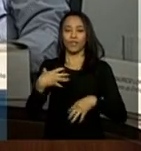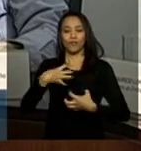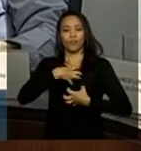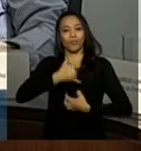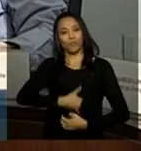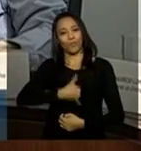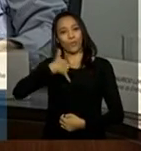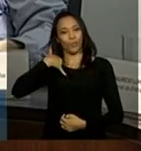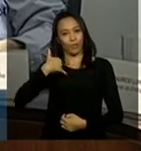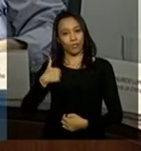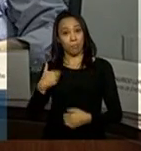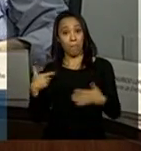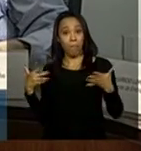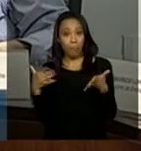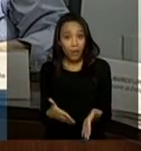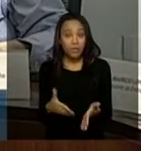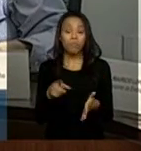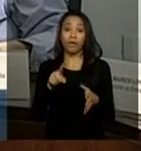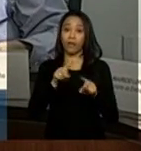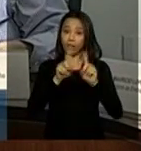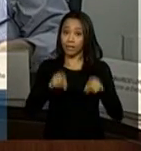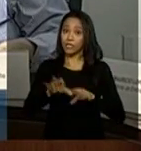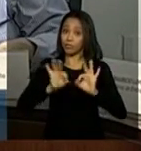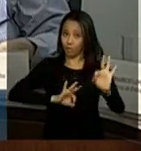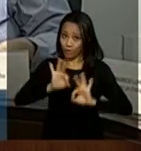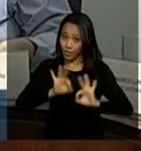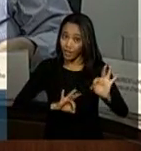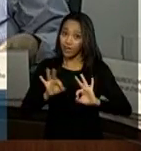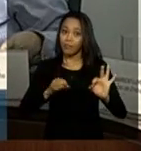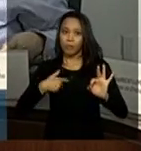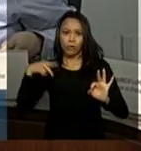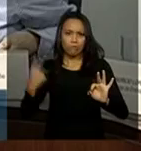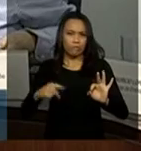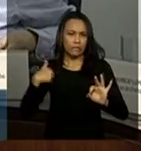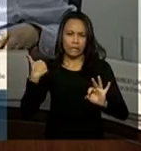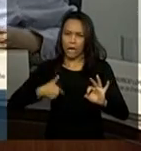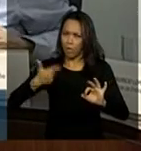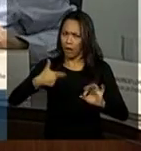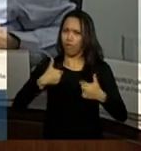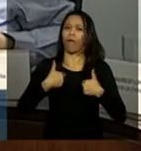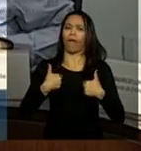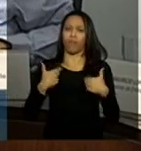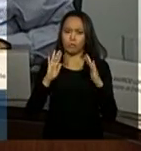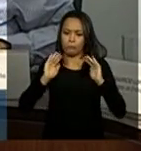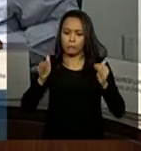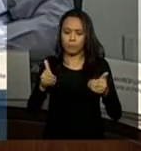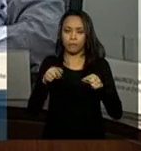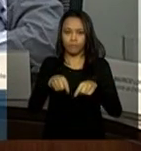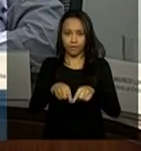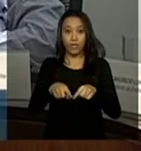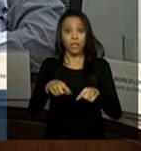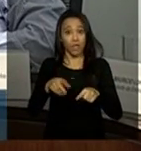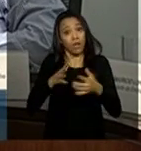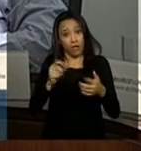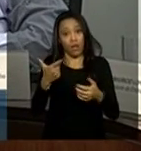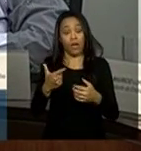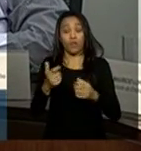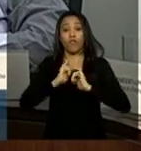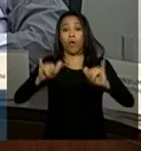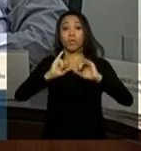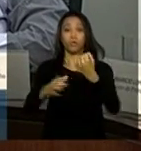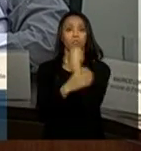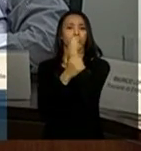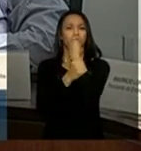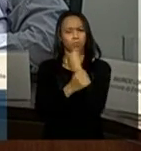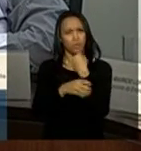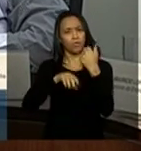É um projeto que eu tenho assim, uma dedicação pessoal a ele, porque eu acredito que com informações sólidas a gente realmente, como Campolina falou,